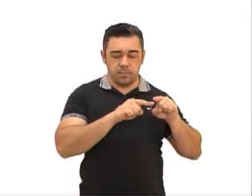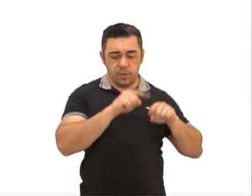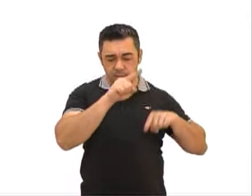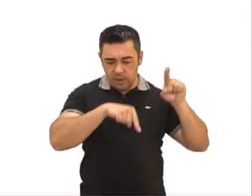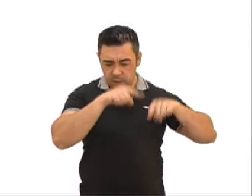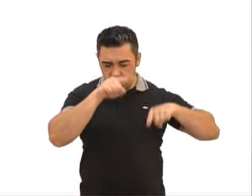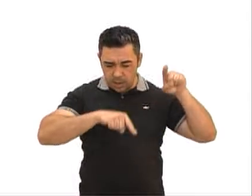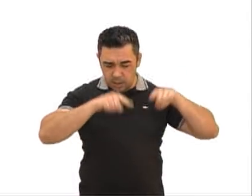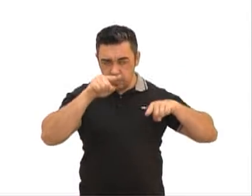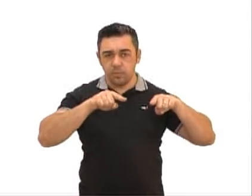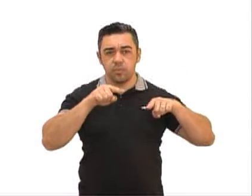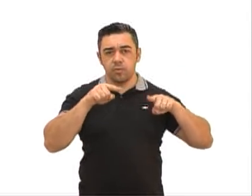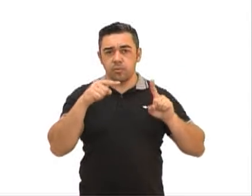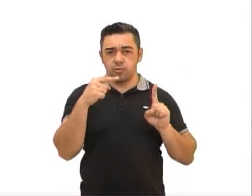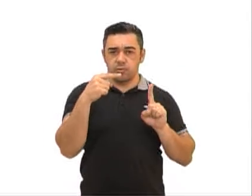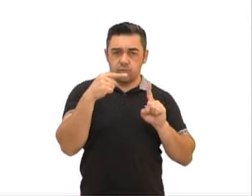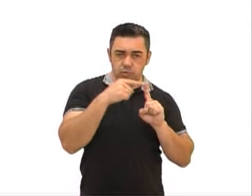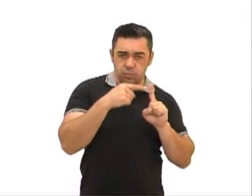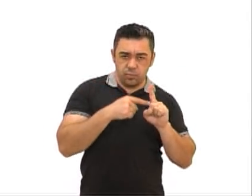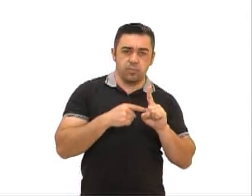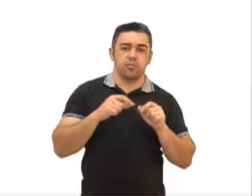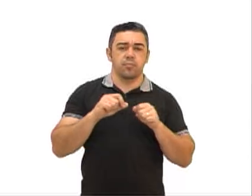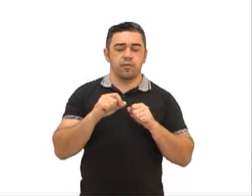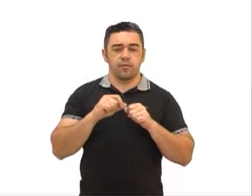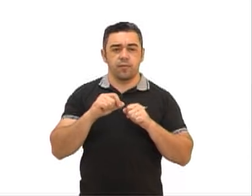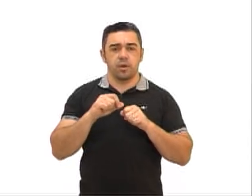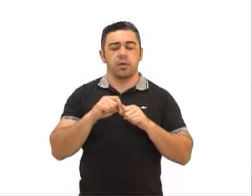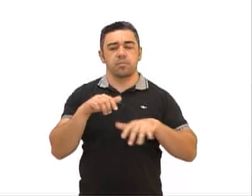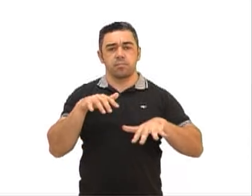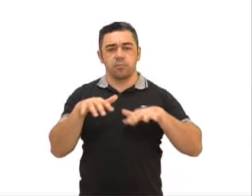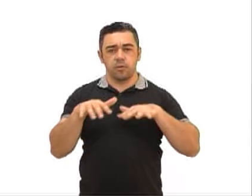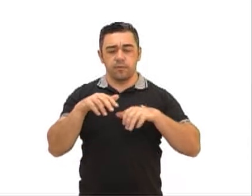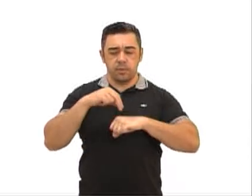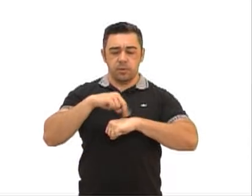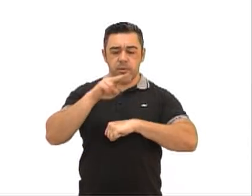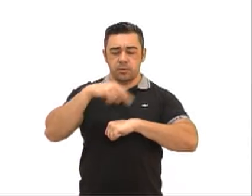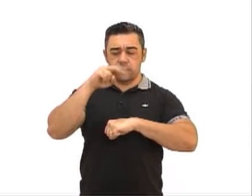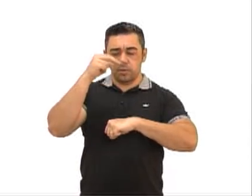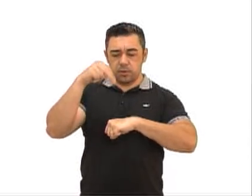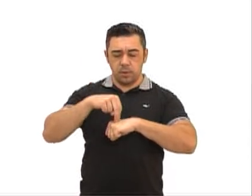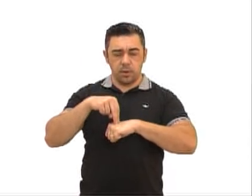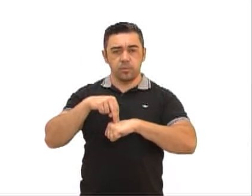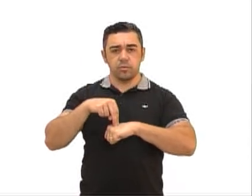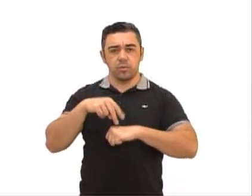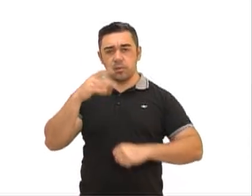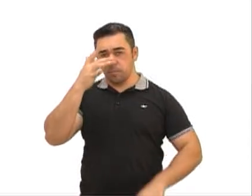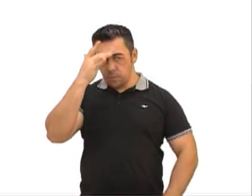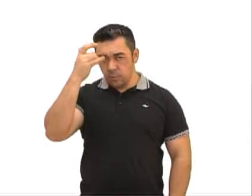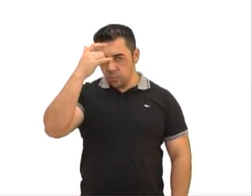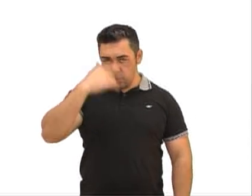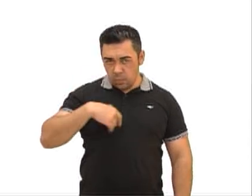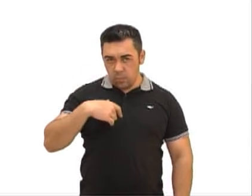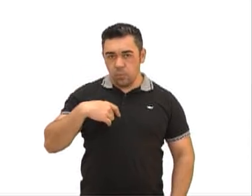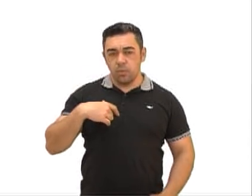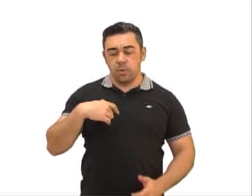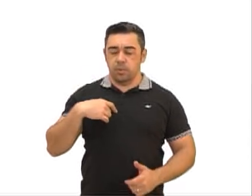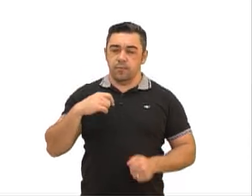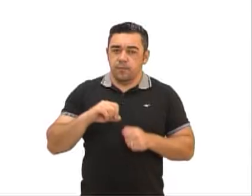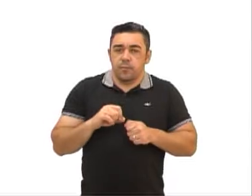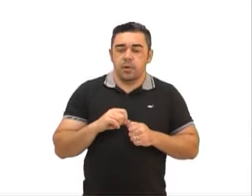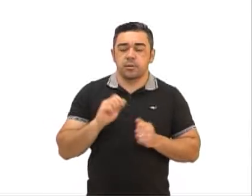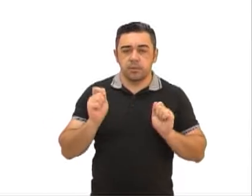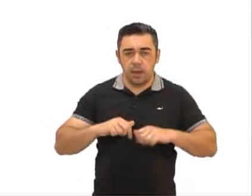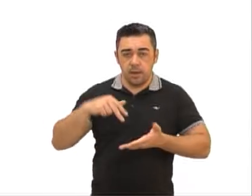É variado a gama de movimentos, de saltos e acrobacias que os artistas realizam, podendo ser em